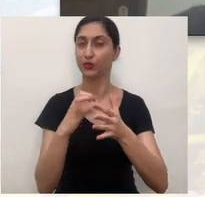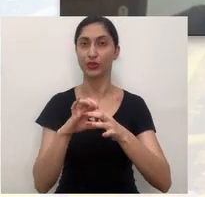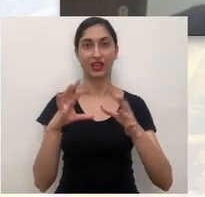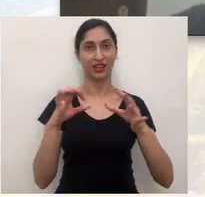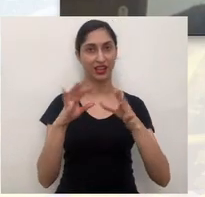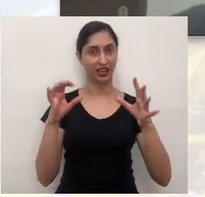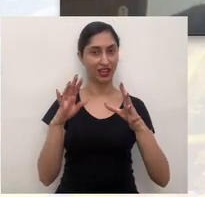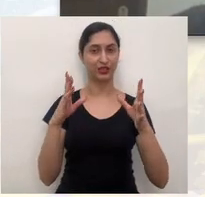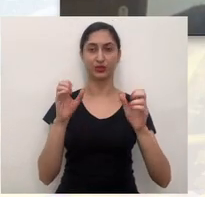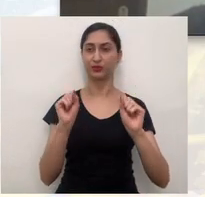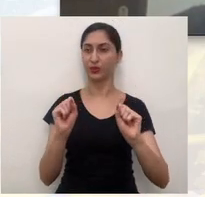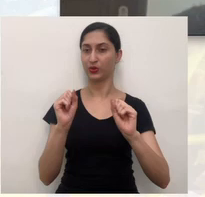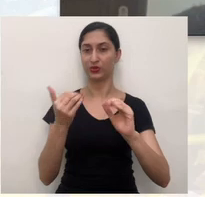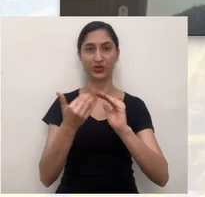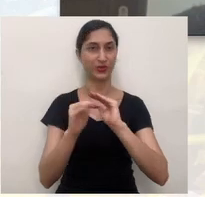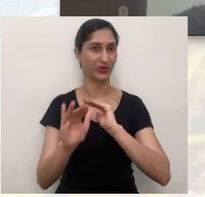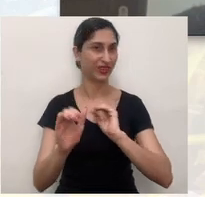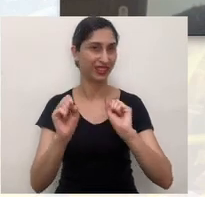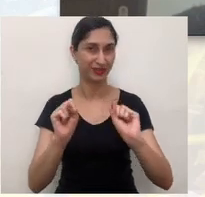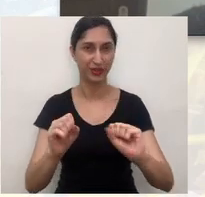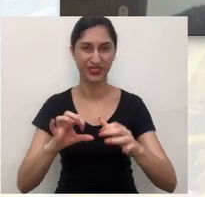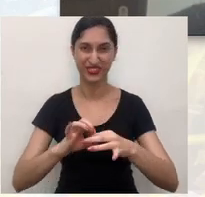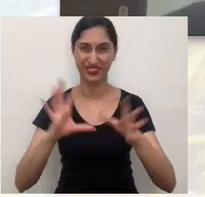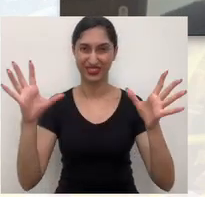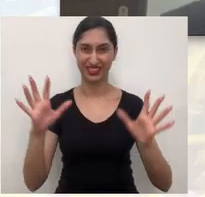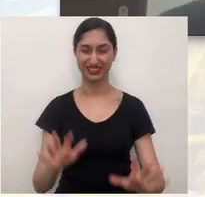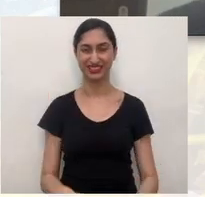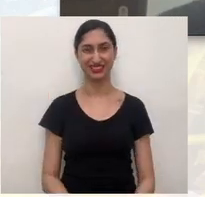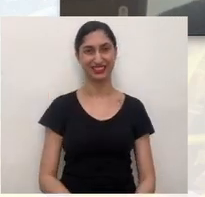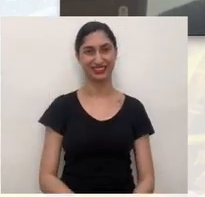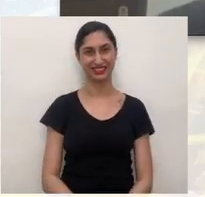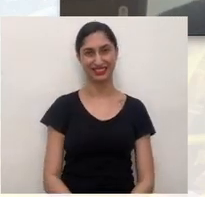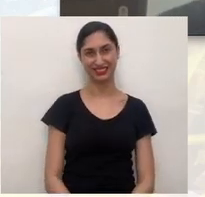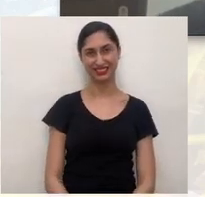qualquer discordância que tiverem.